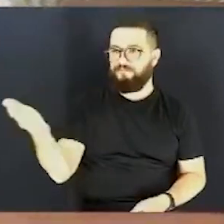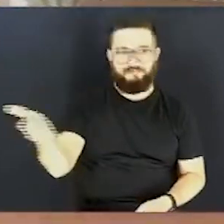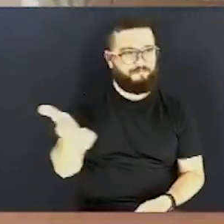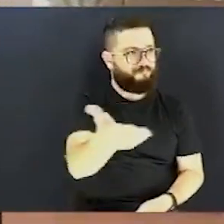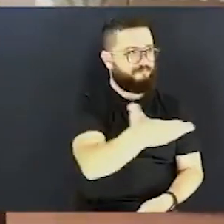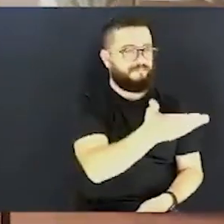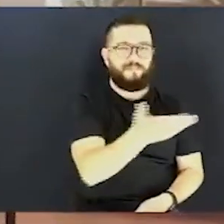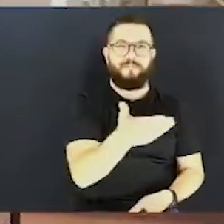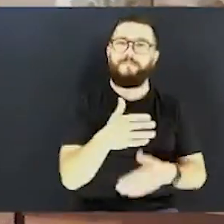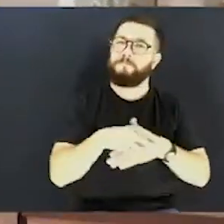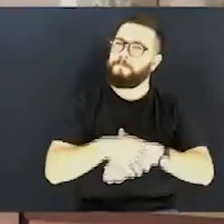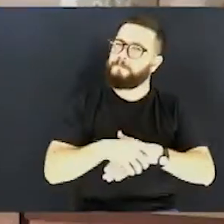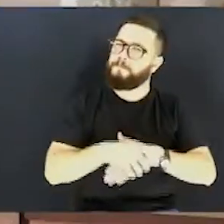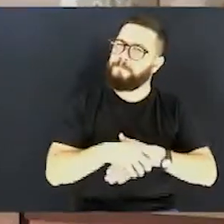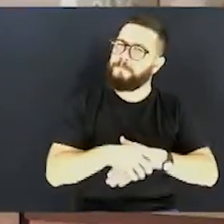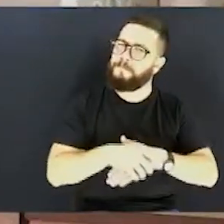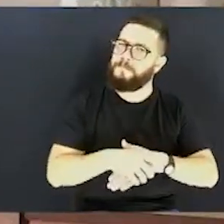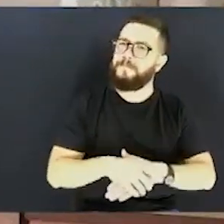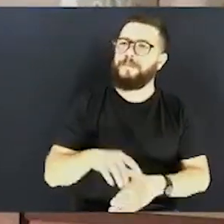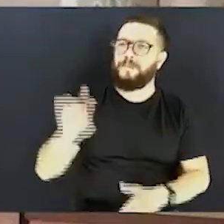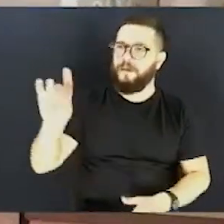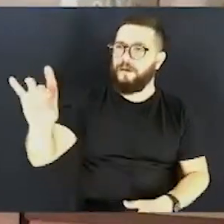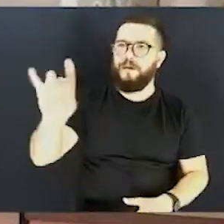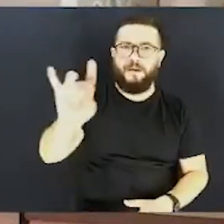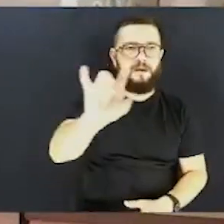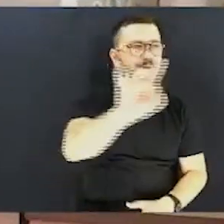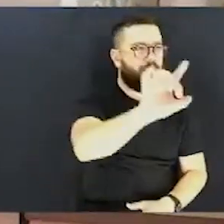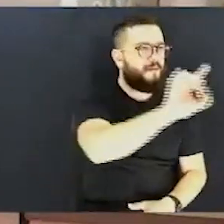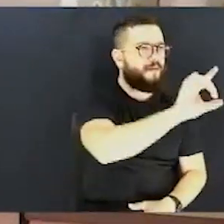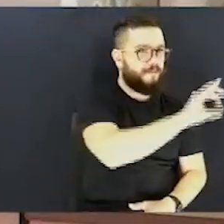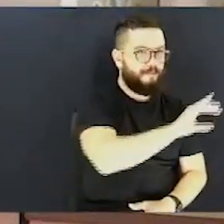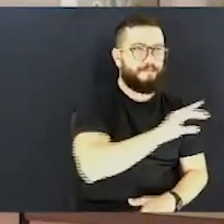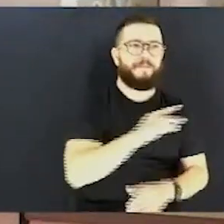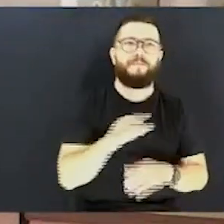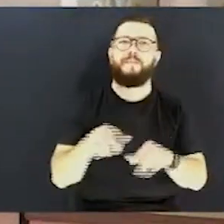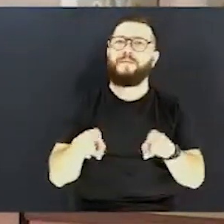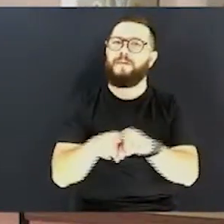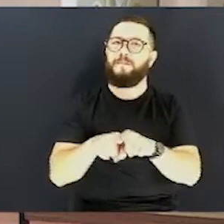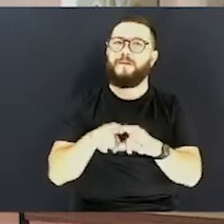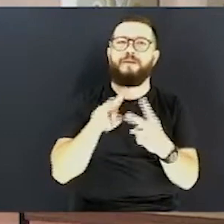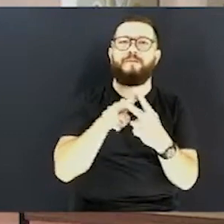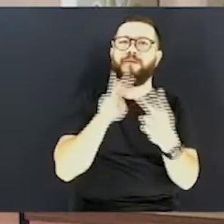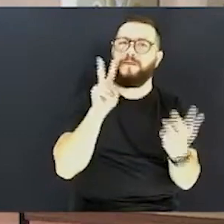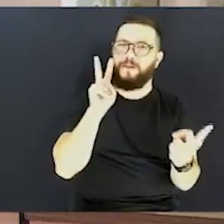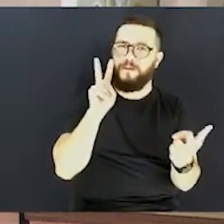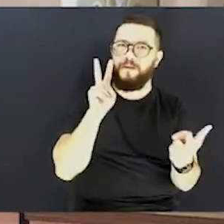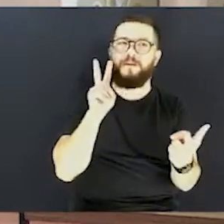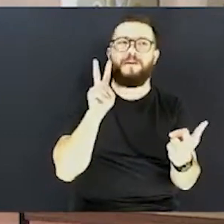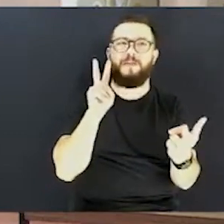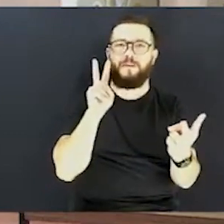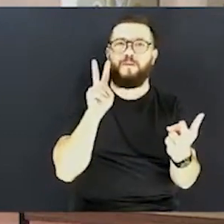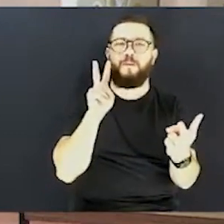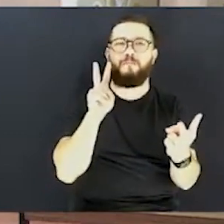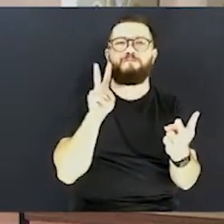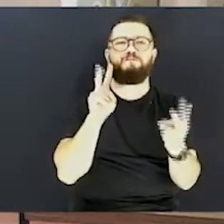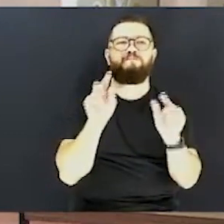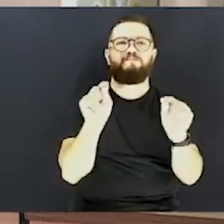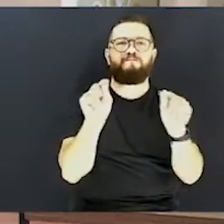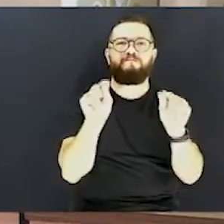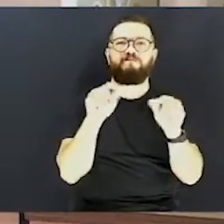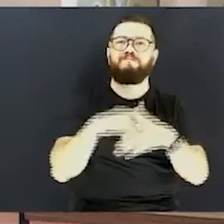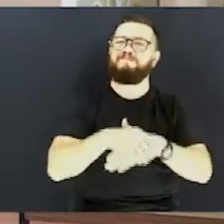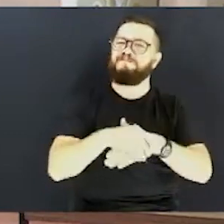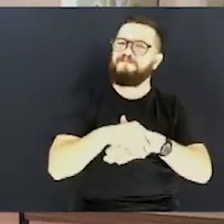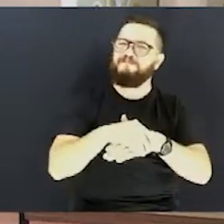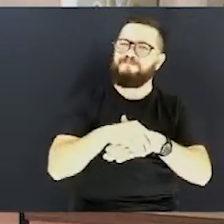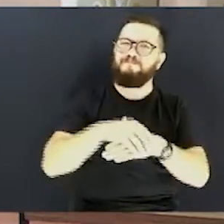que acompanham a sessão também nas galerias, de forma online. Inicialmente, cumprimento o vereador Dalton Borba pela